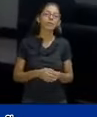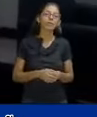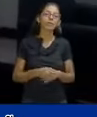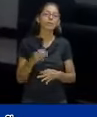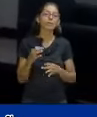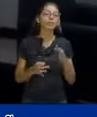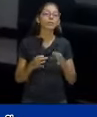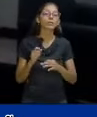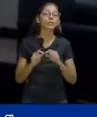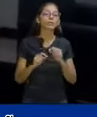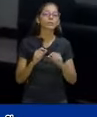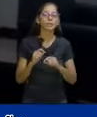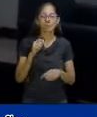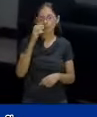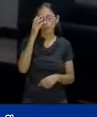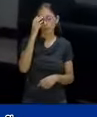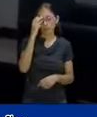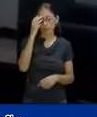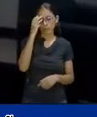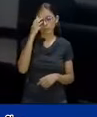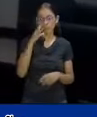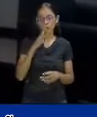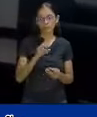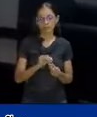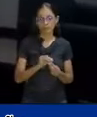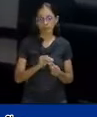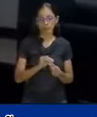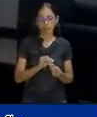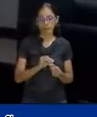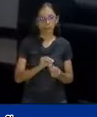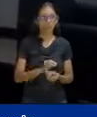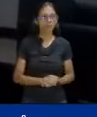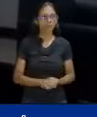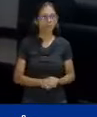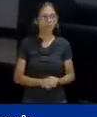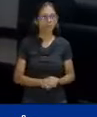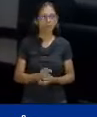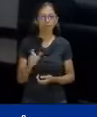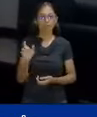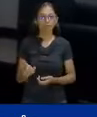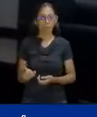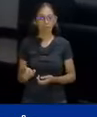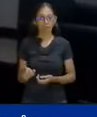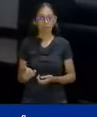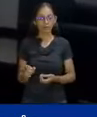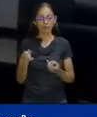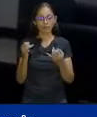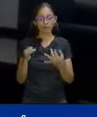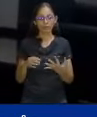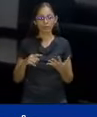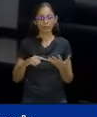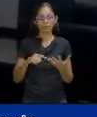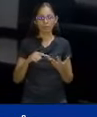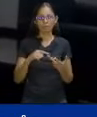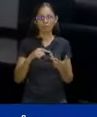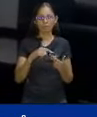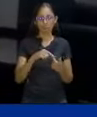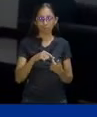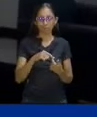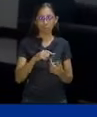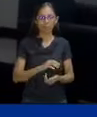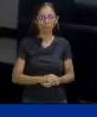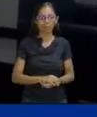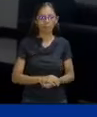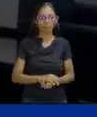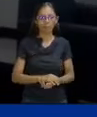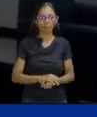Julgou extinta a execução fiscal. Em resumo, a parte recorrente alegou a inexistência de prescrição intercorrente,